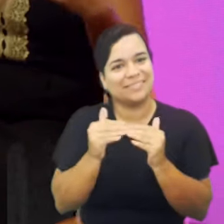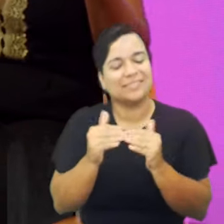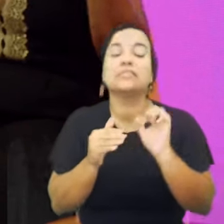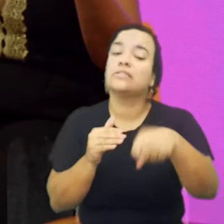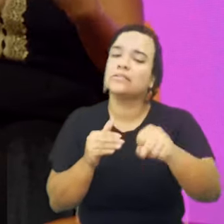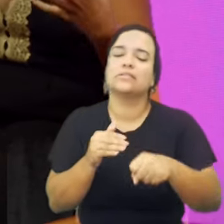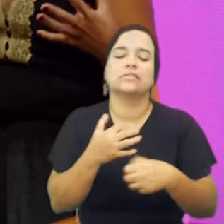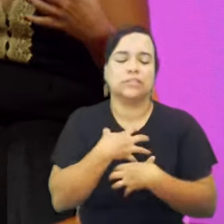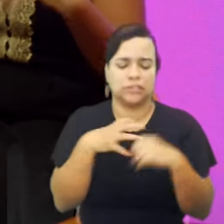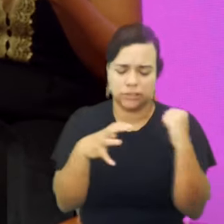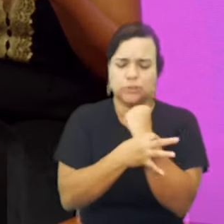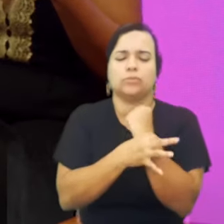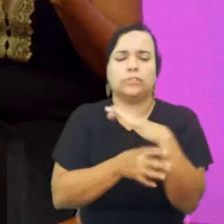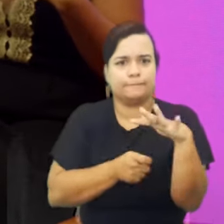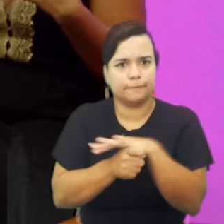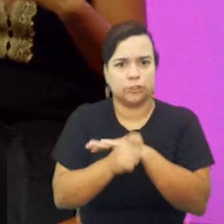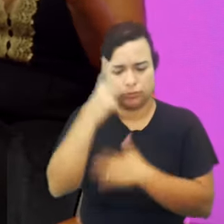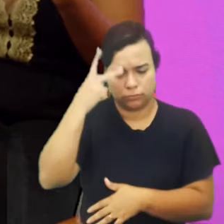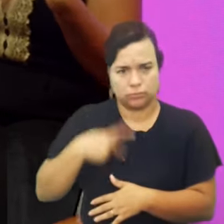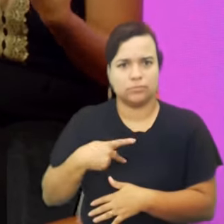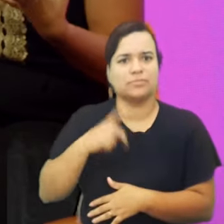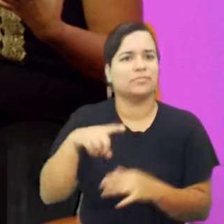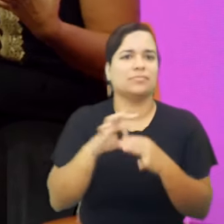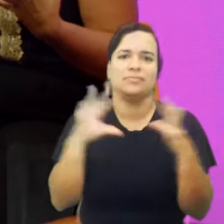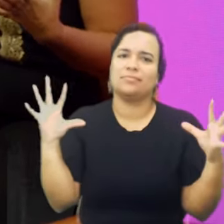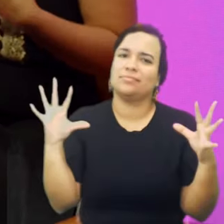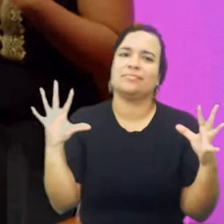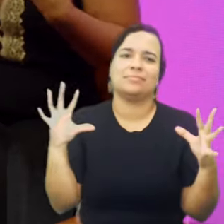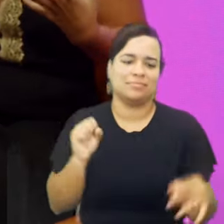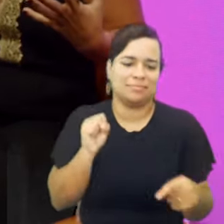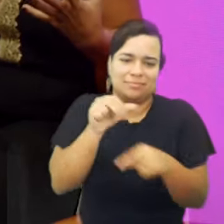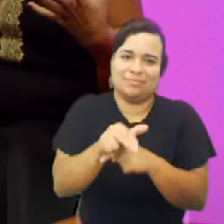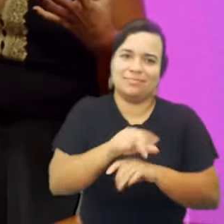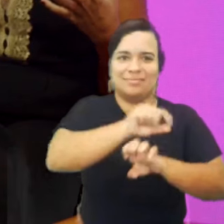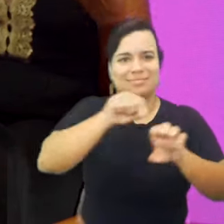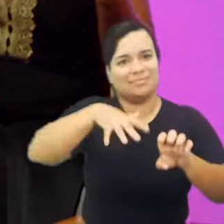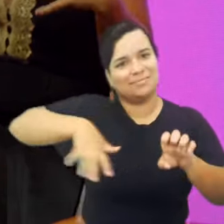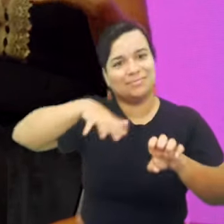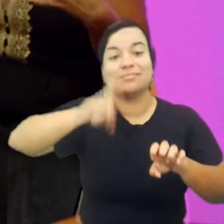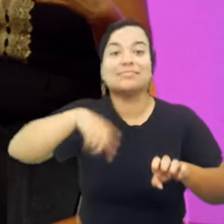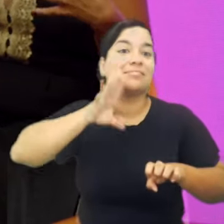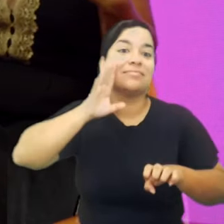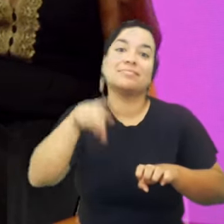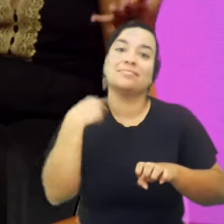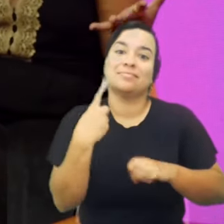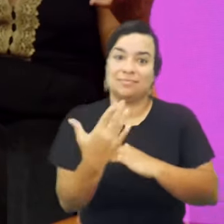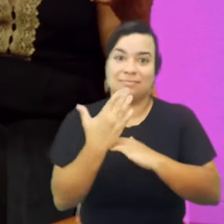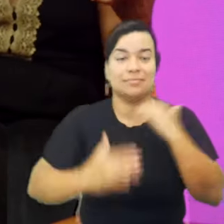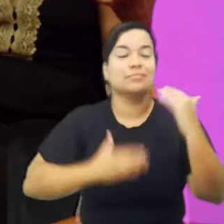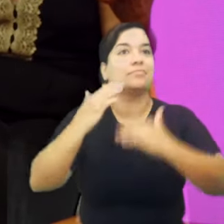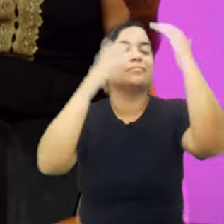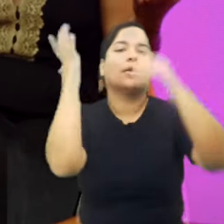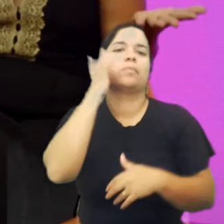segura. Invista, porque é realmente libertador empreender, é incrível essa jornada e faz com que a gente cresça tanto como